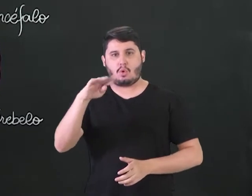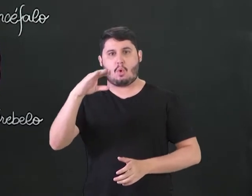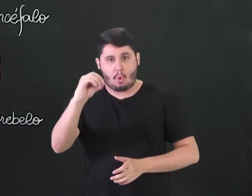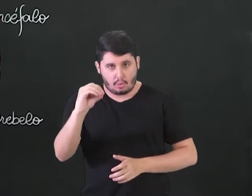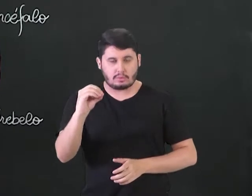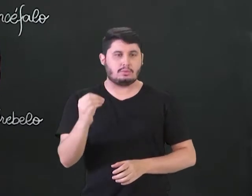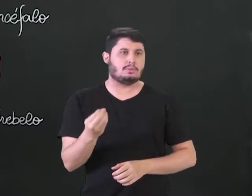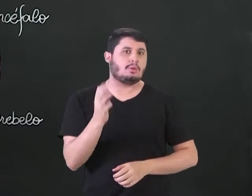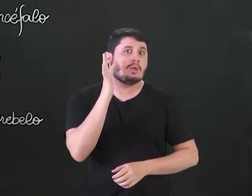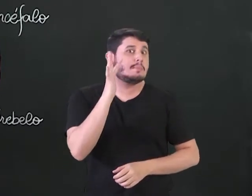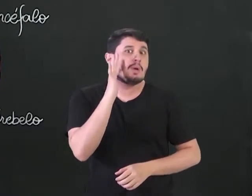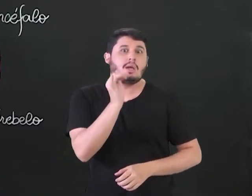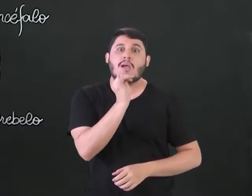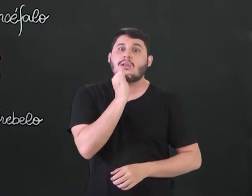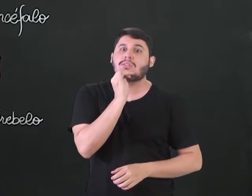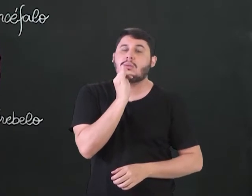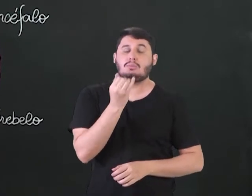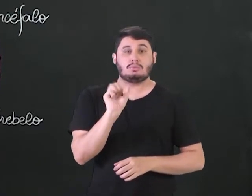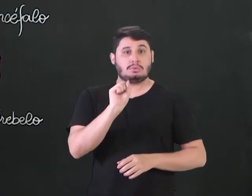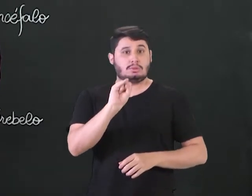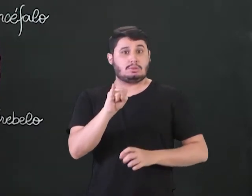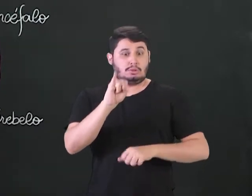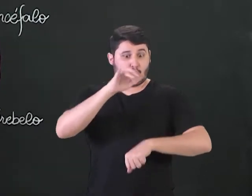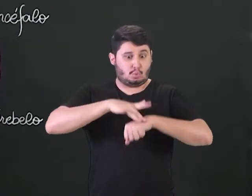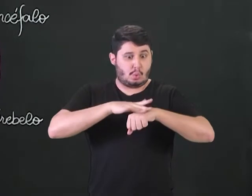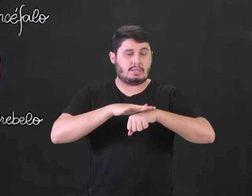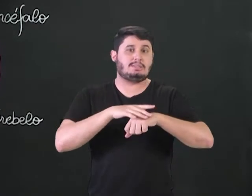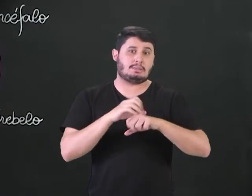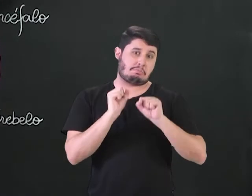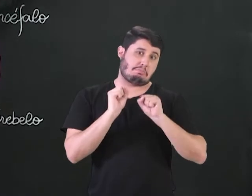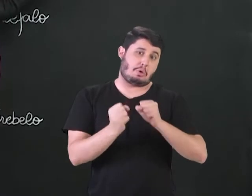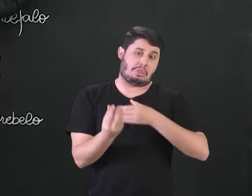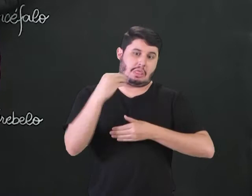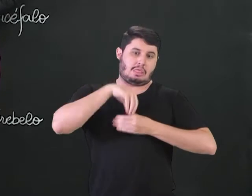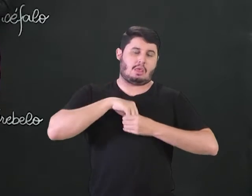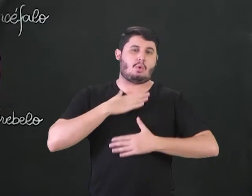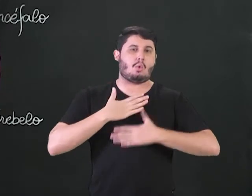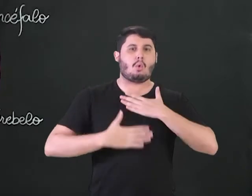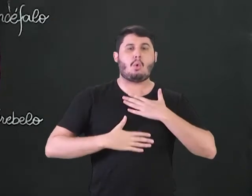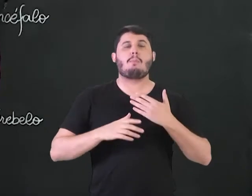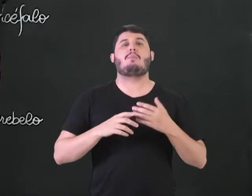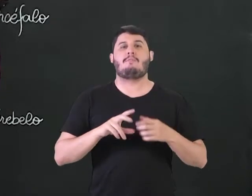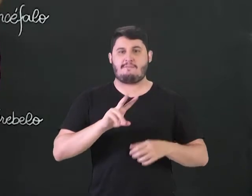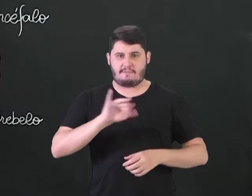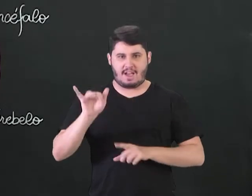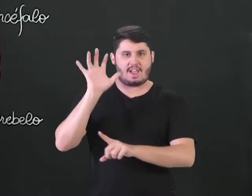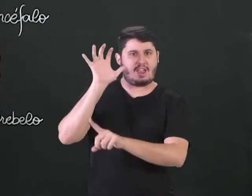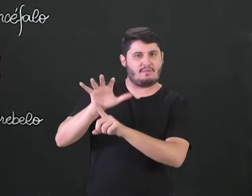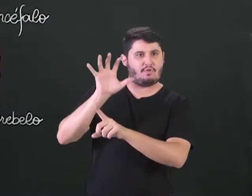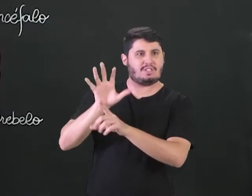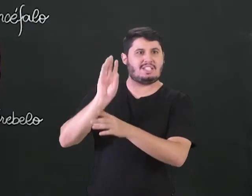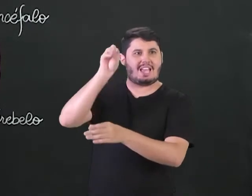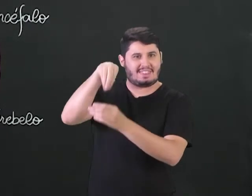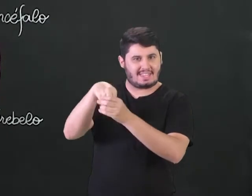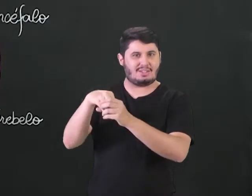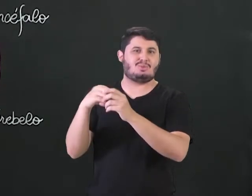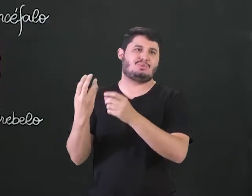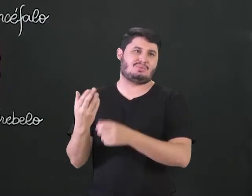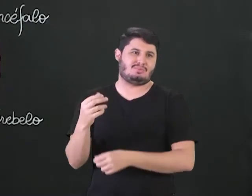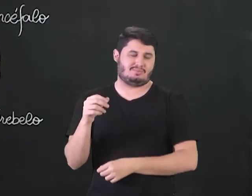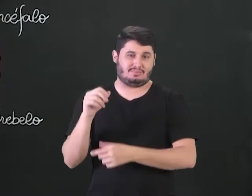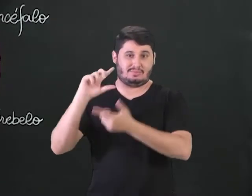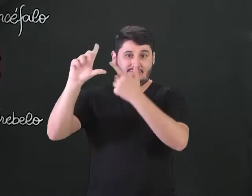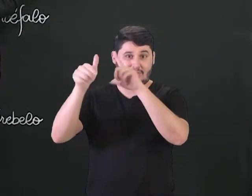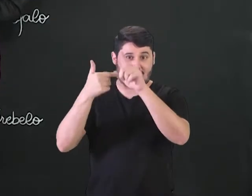Vai afetar o sistema nervoso? Vai afetar muito. Porque o astrócito está dando sustentação para esse neurônio. Para que haja